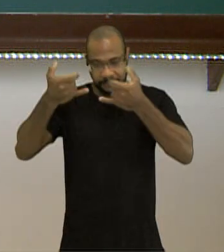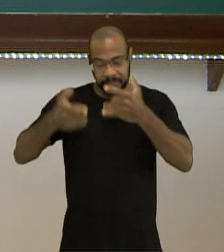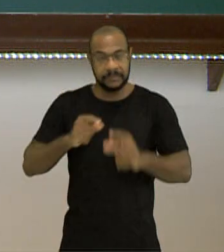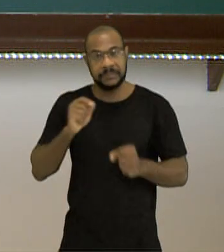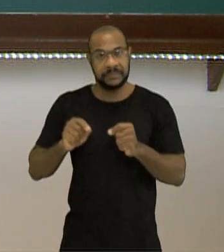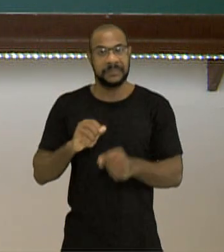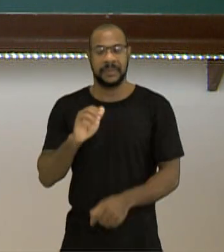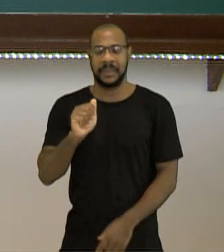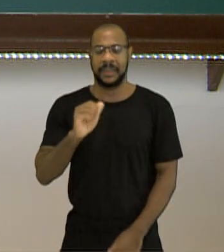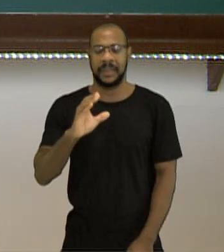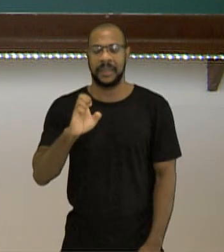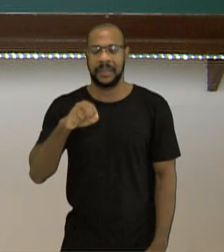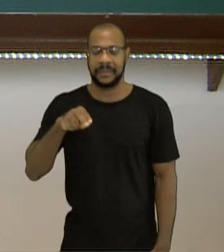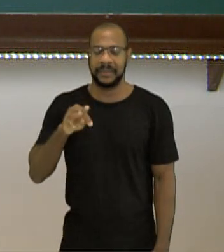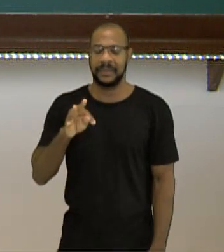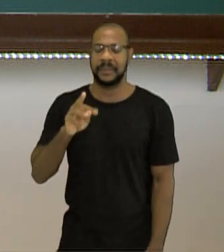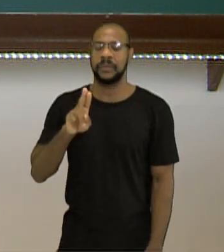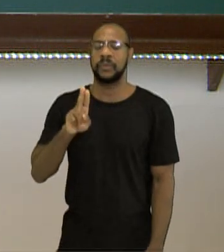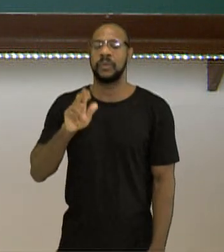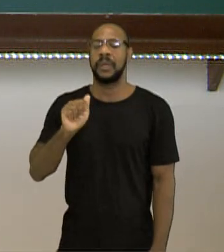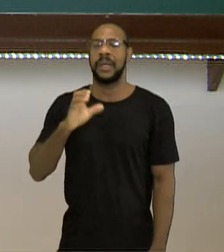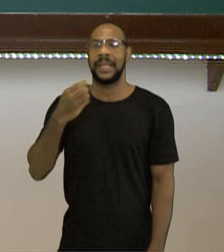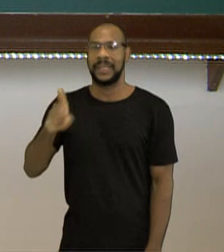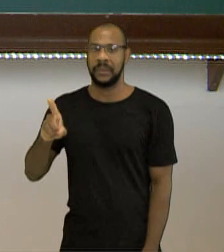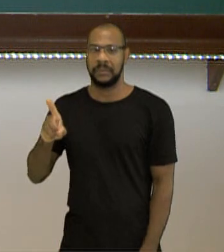acentuação. Observem aqui comigo.